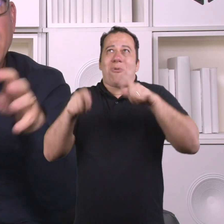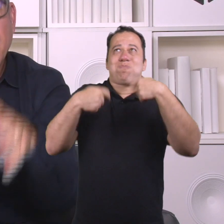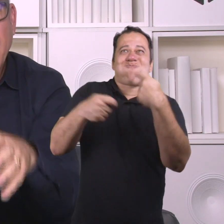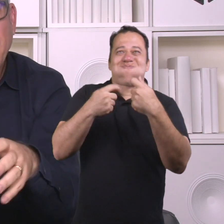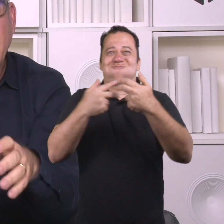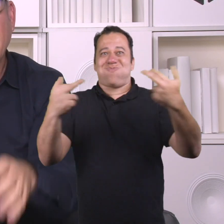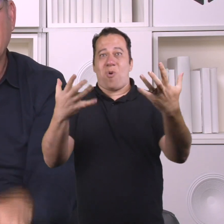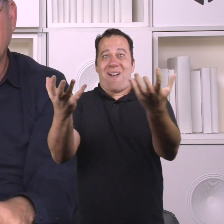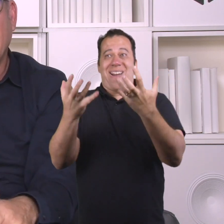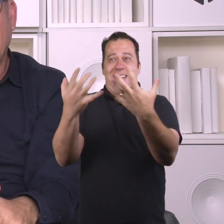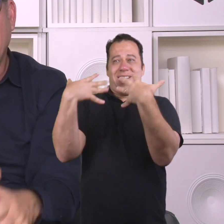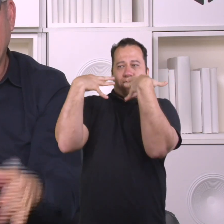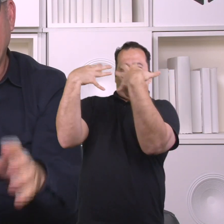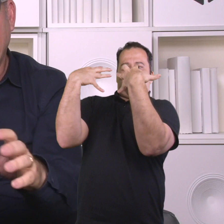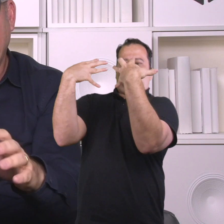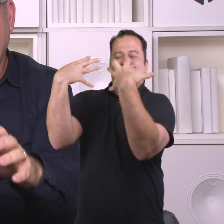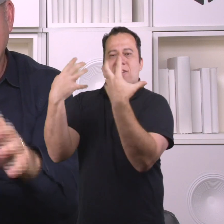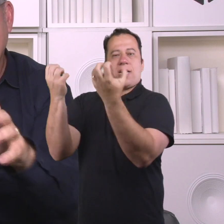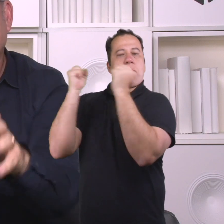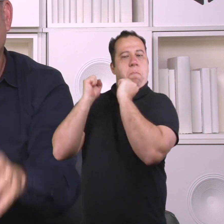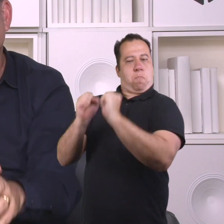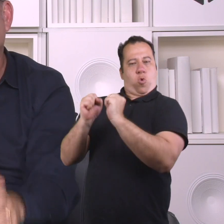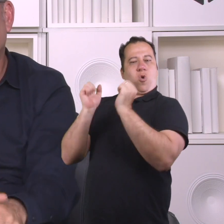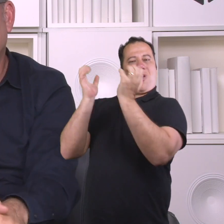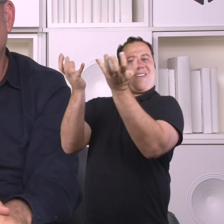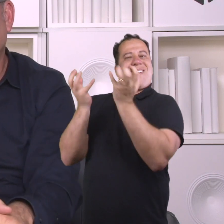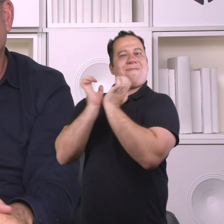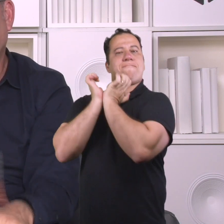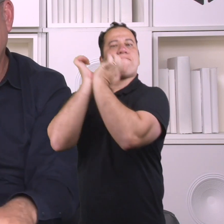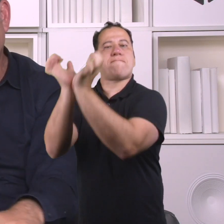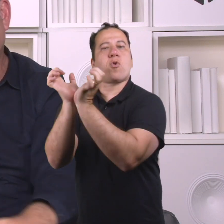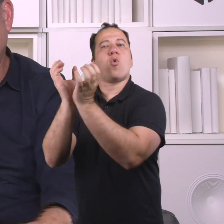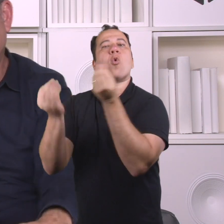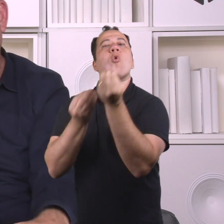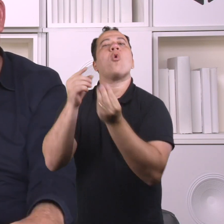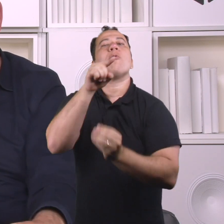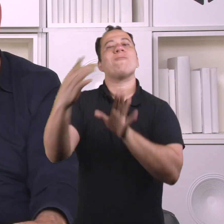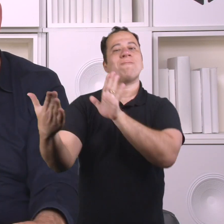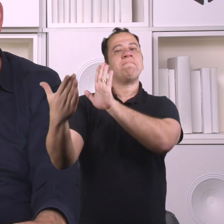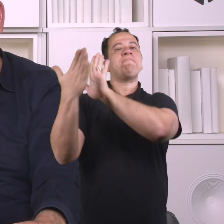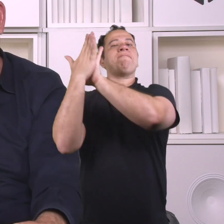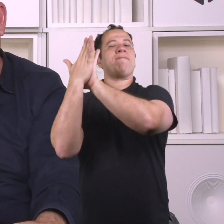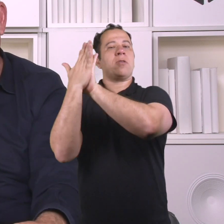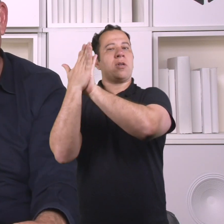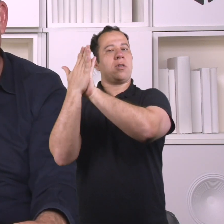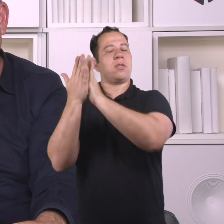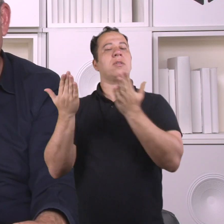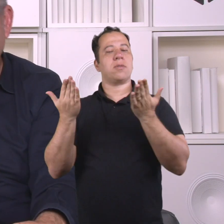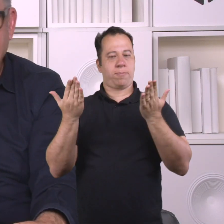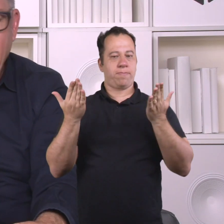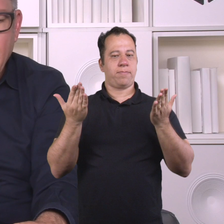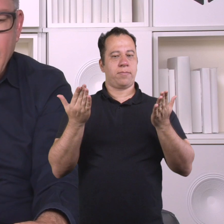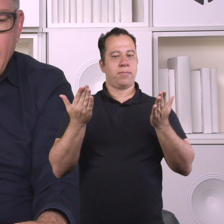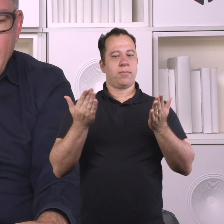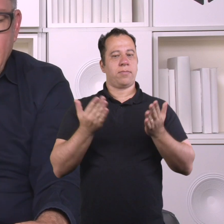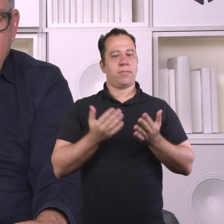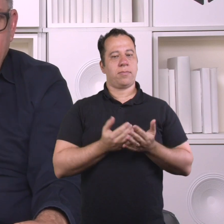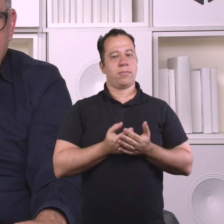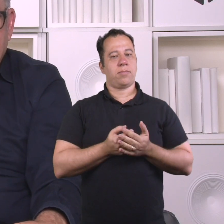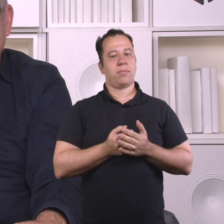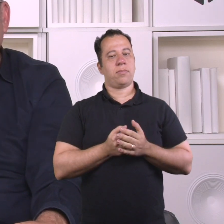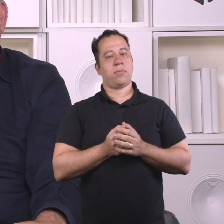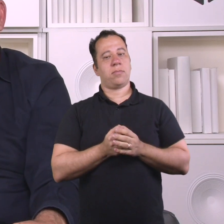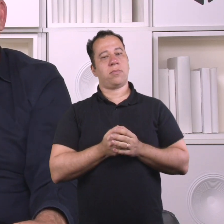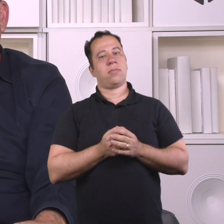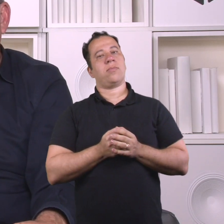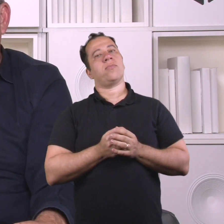dominar, nos oprimir e nos escravizar. Então, como é que você está se saindo na sua batalha espiritual?